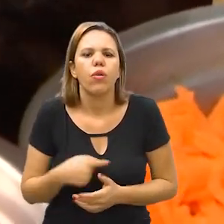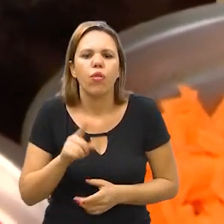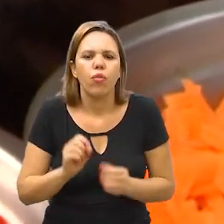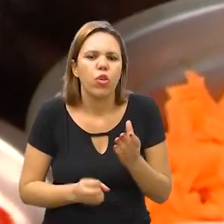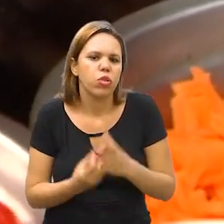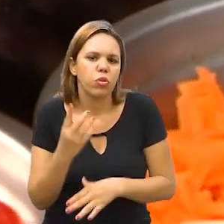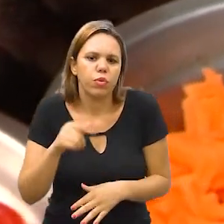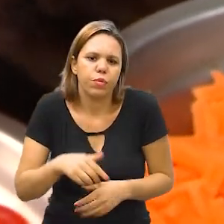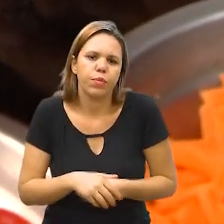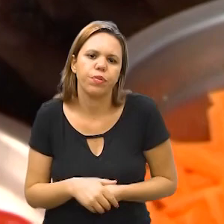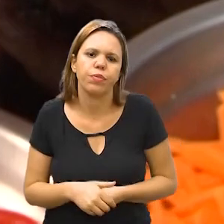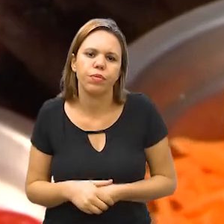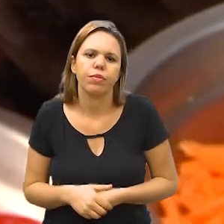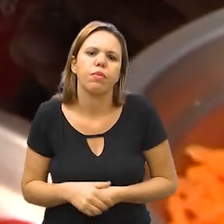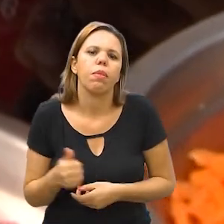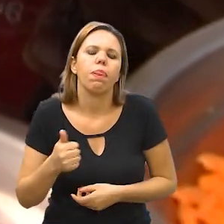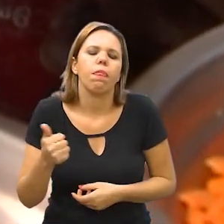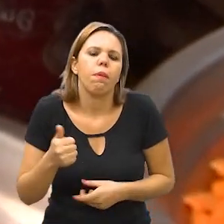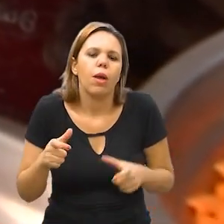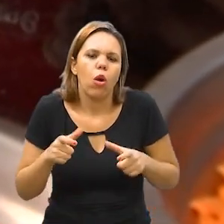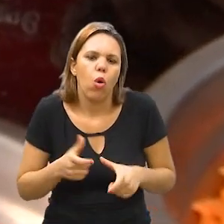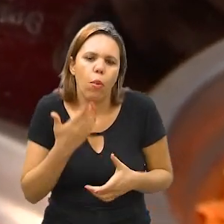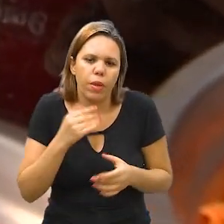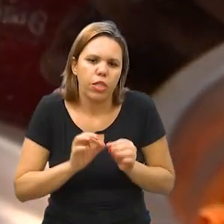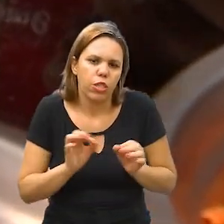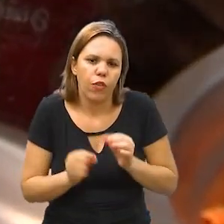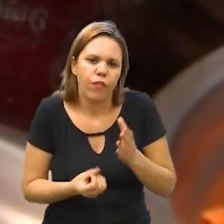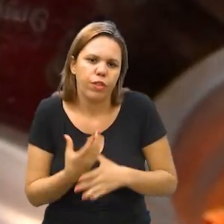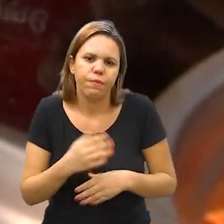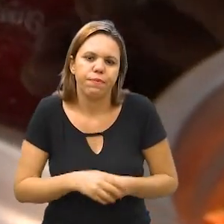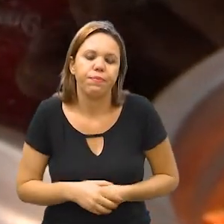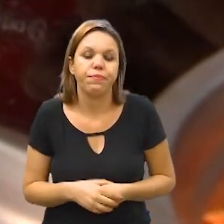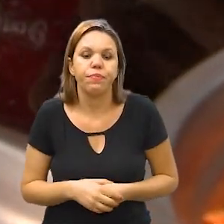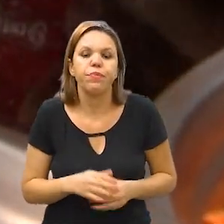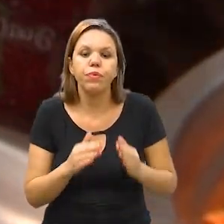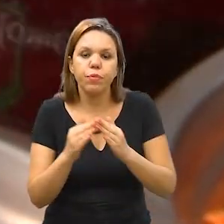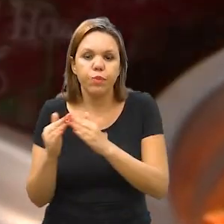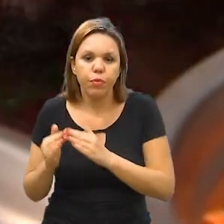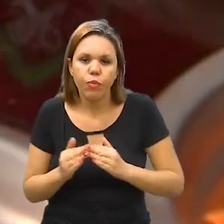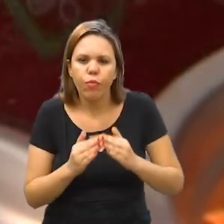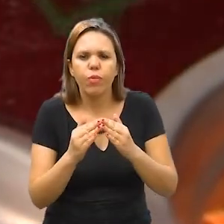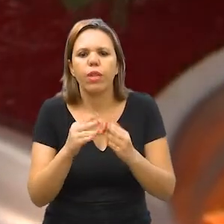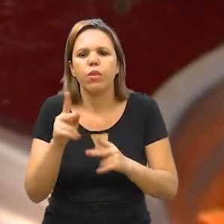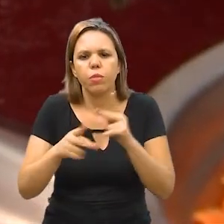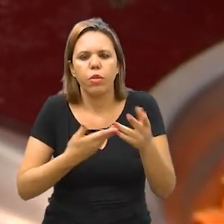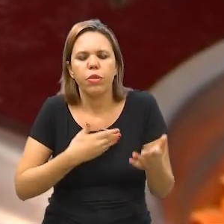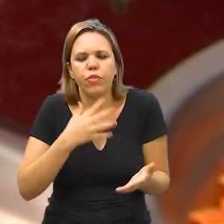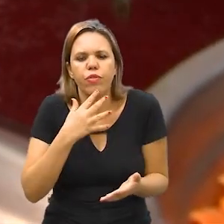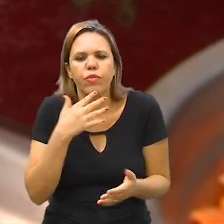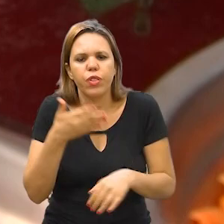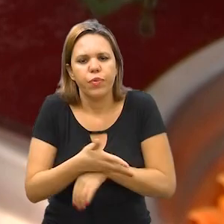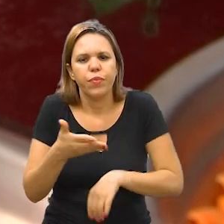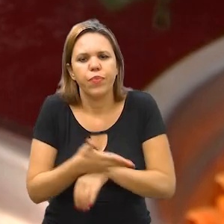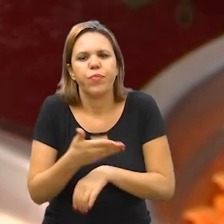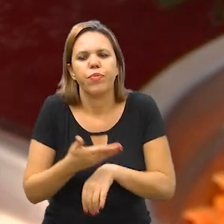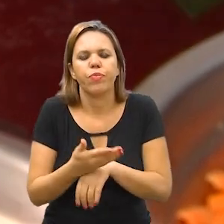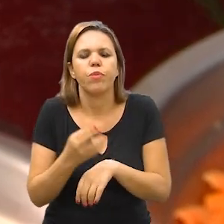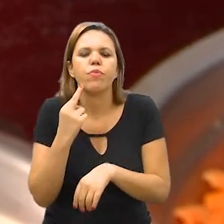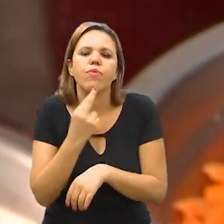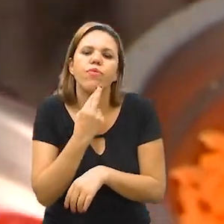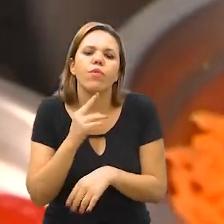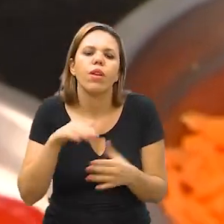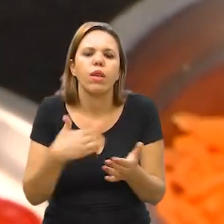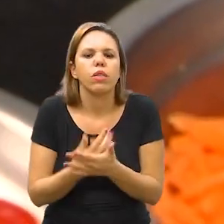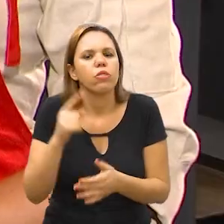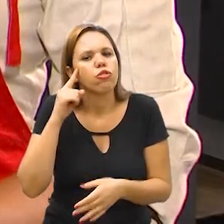assim que surgiu as primeiras marmitas que eu fiz. Para os vizinhos, para os conhecidos que frequentavam a minha lanchonete, até